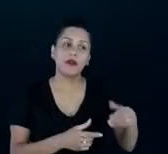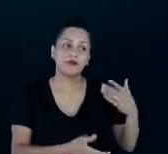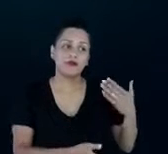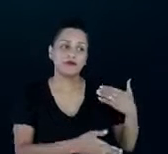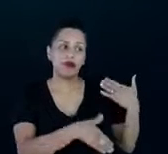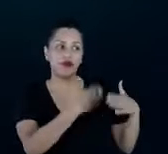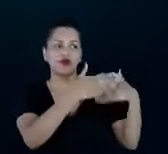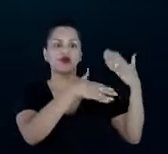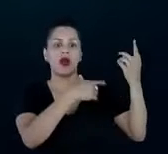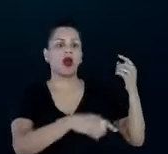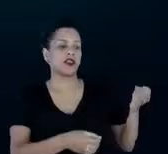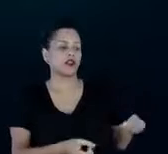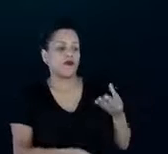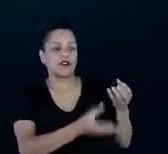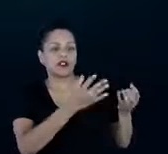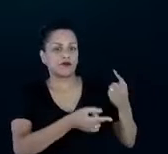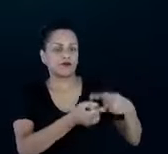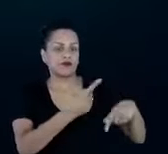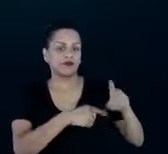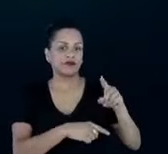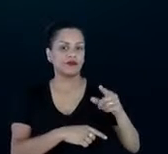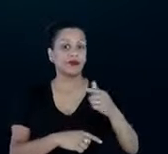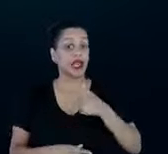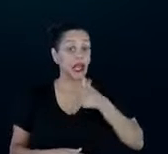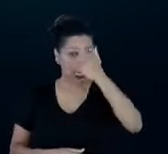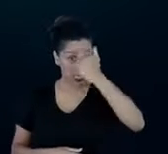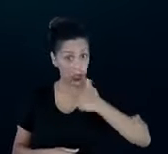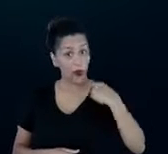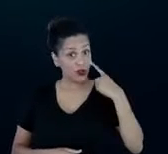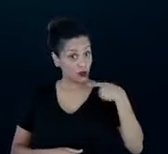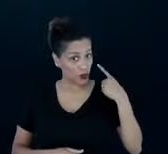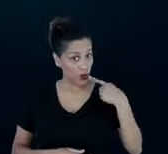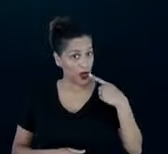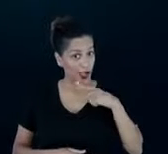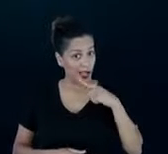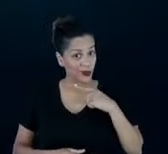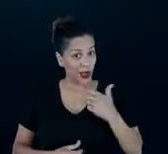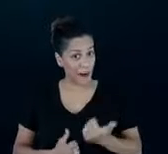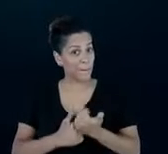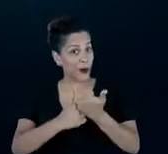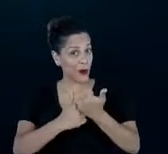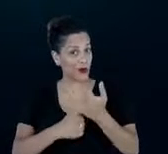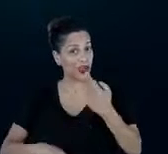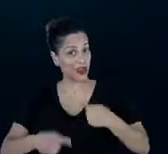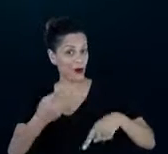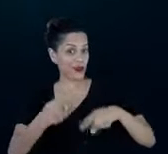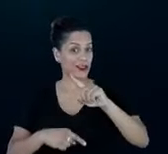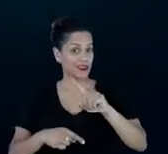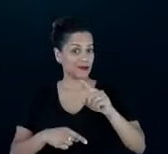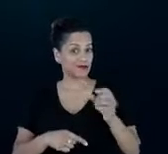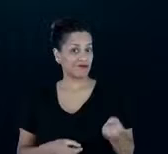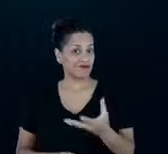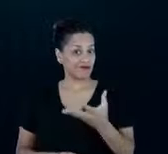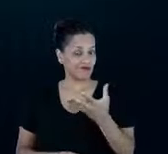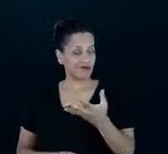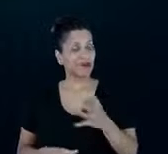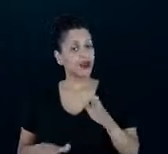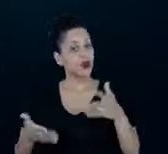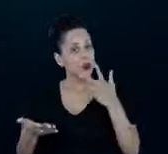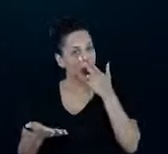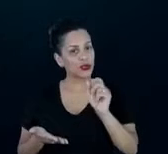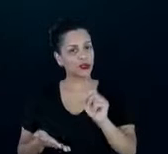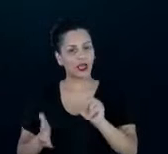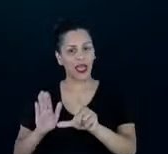eu na minha atuação como advogado e sou o advogado pró-inovação Então eu acho que lgpd a nossa lei geral